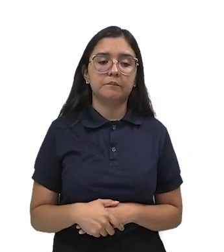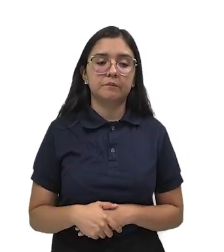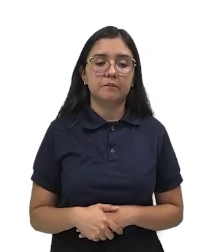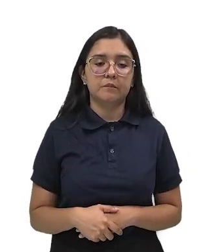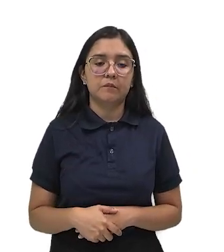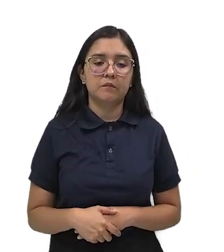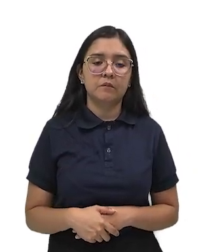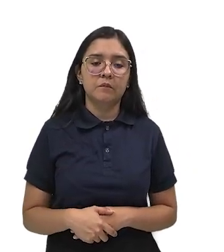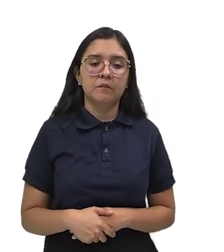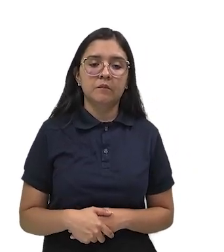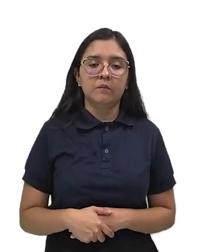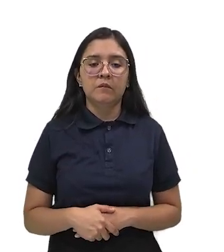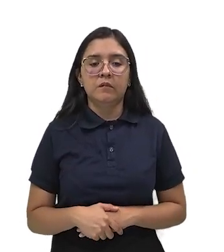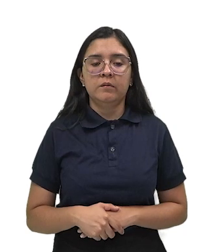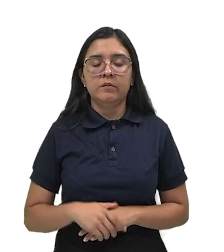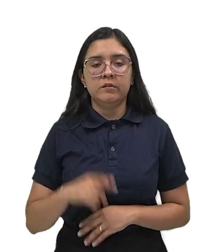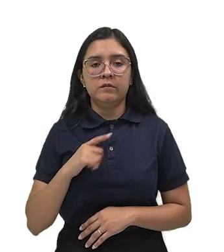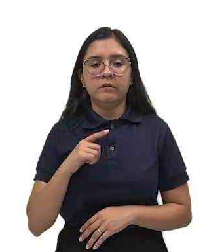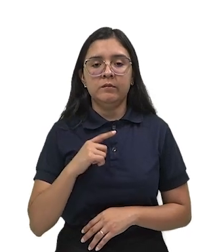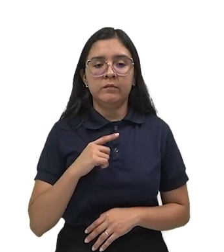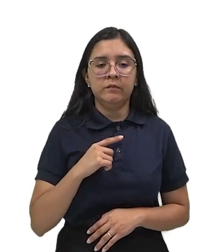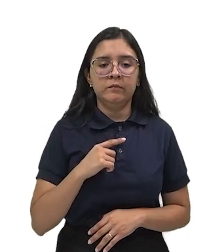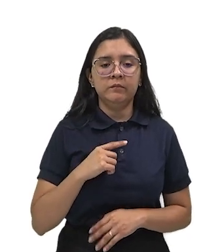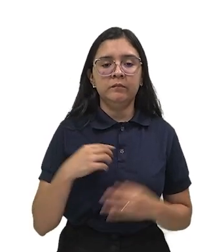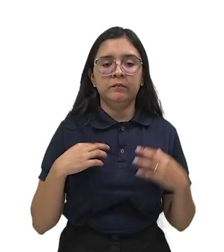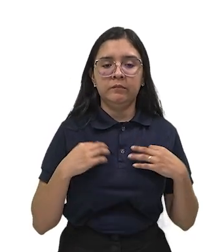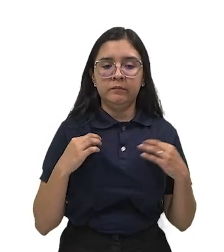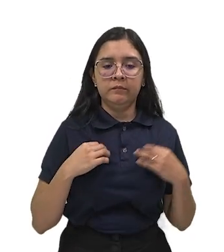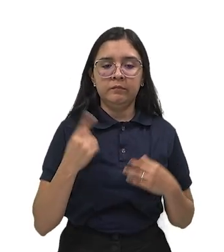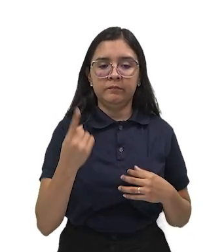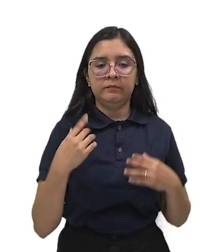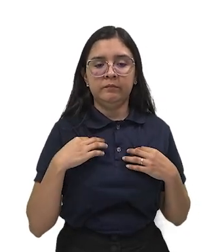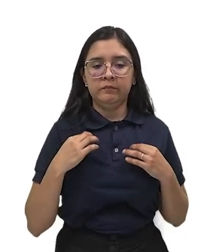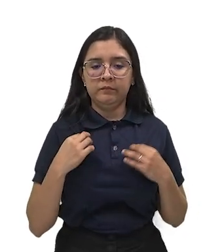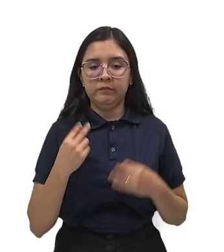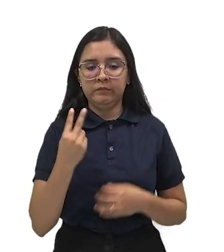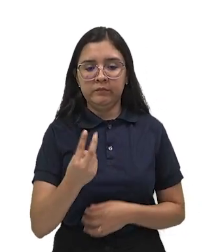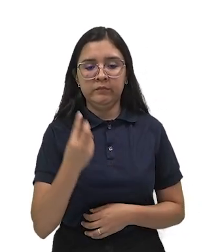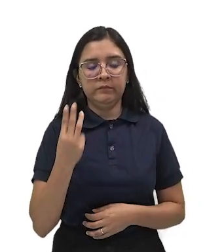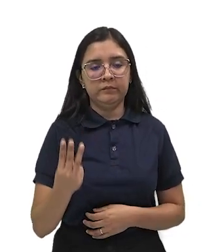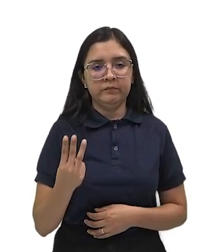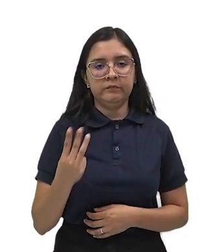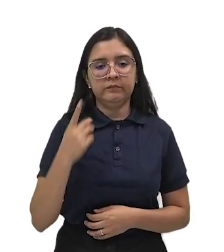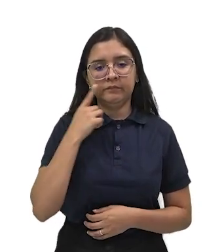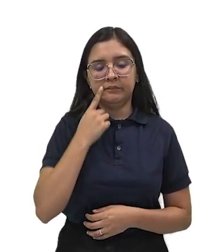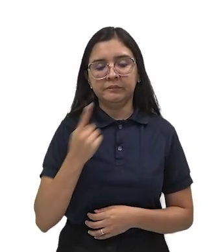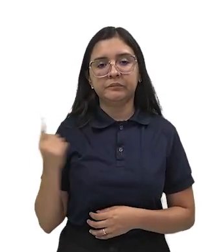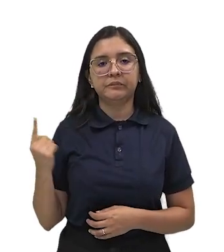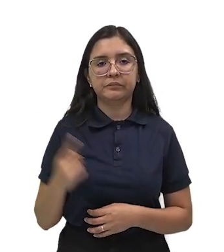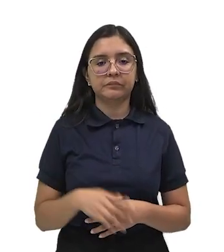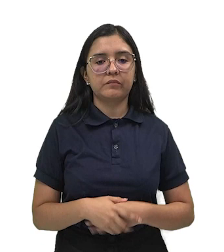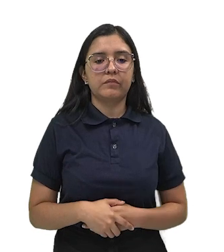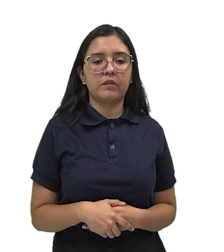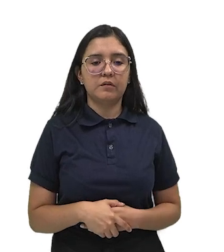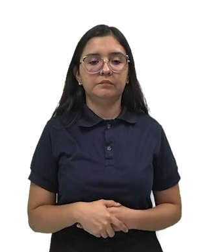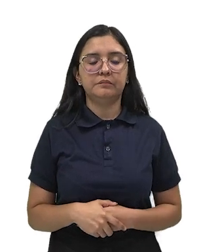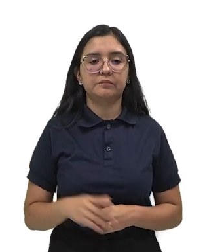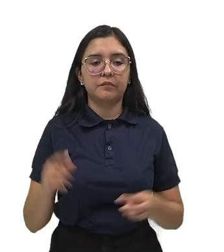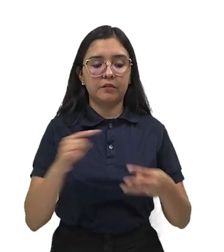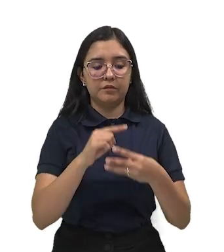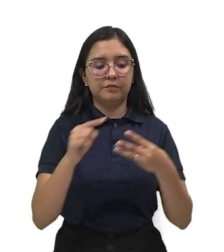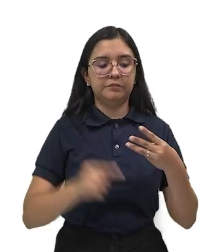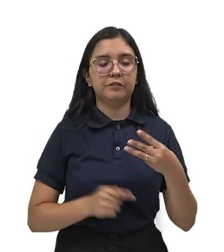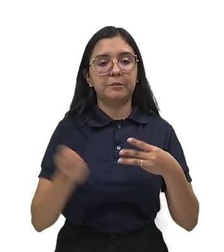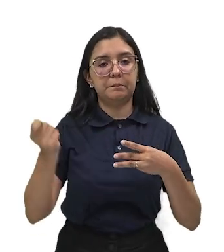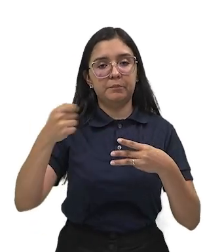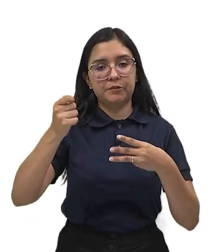posso ter, ó, camisa 1, camisa 2 e camisa 3. Então, eu tenho 3